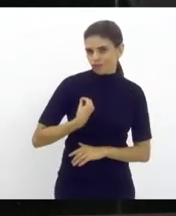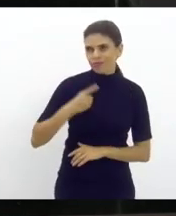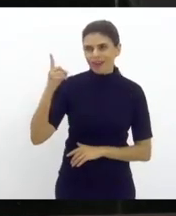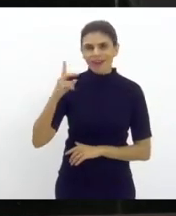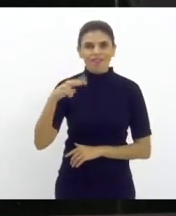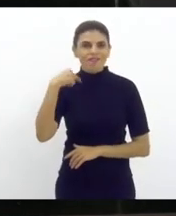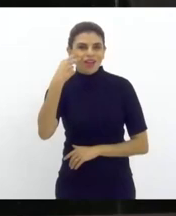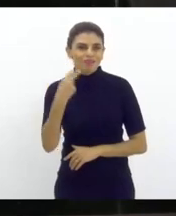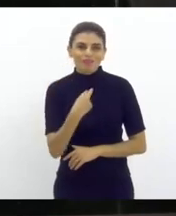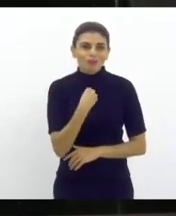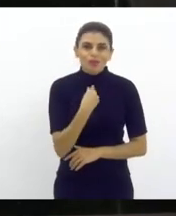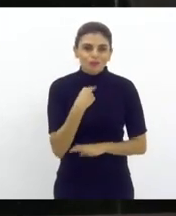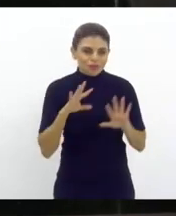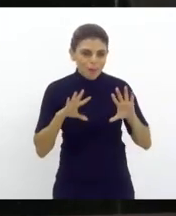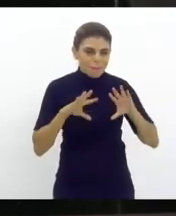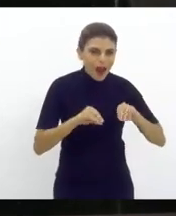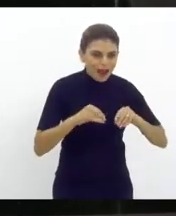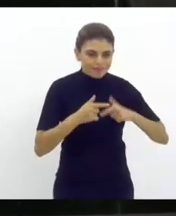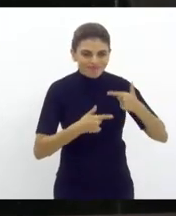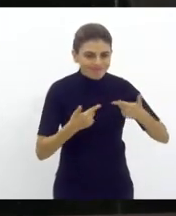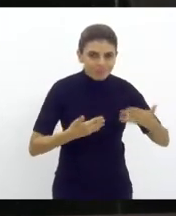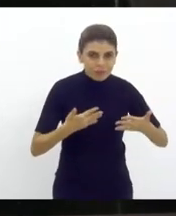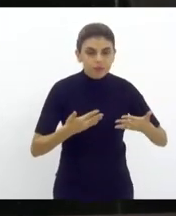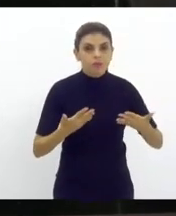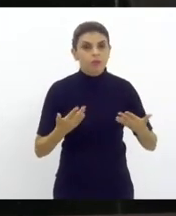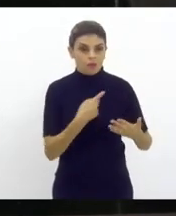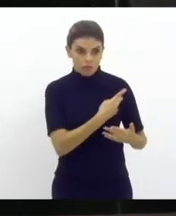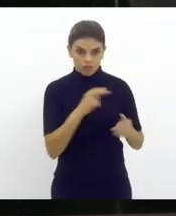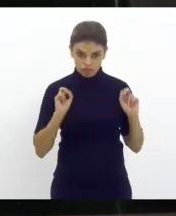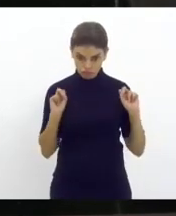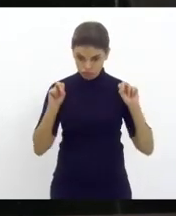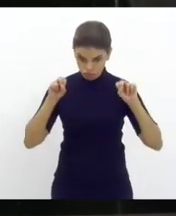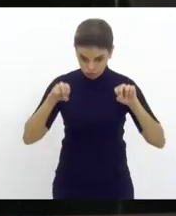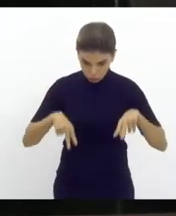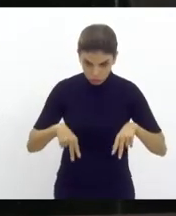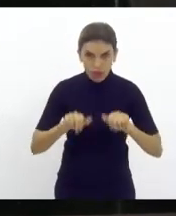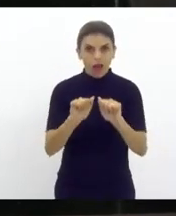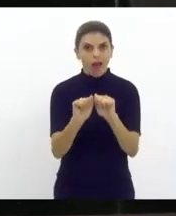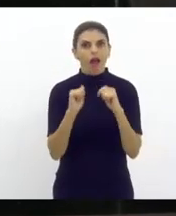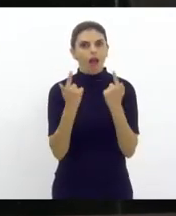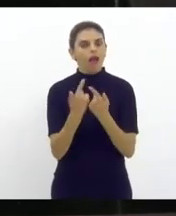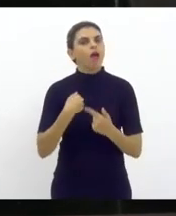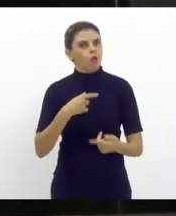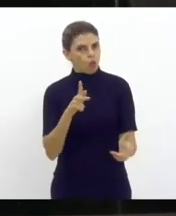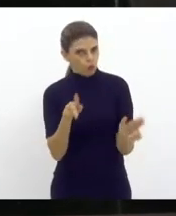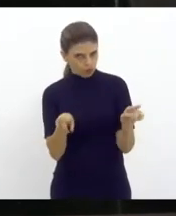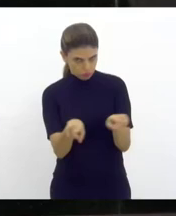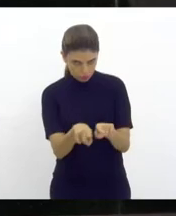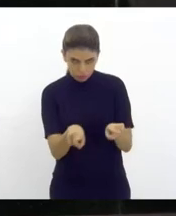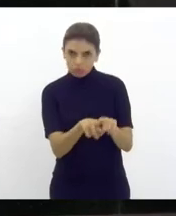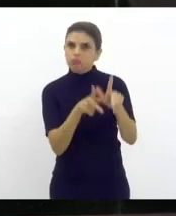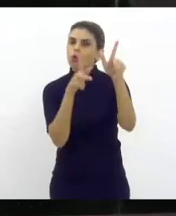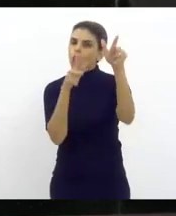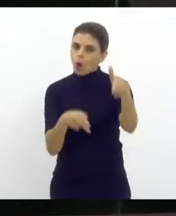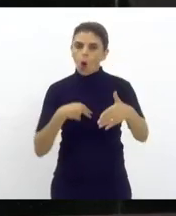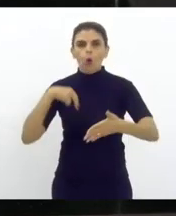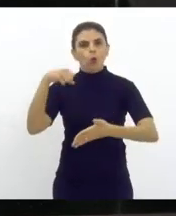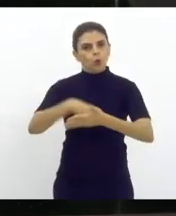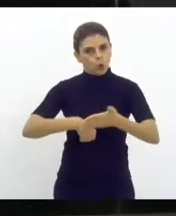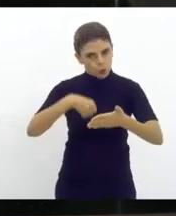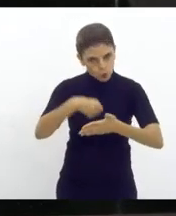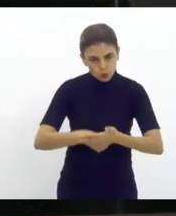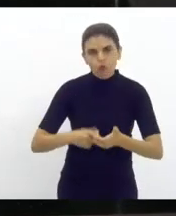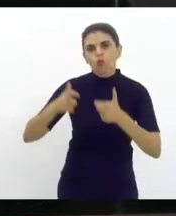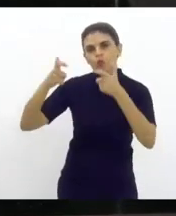tínhamos tanta possibilidade como agora mas dizer vossa excelência que a gente que eu também venho lutando muito com relação a isso a baixada fluminense